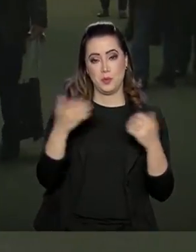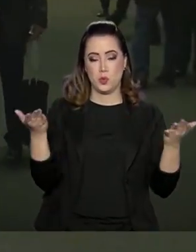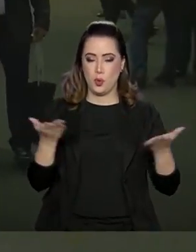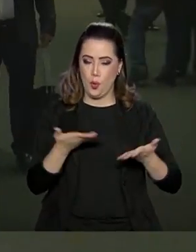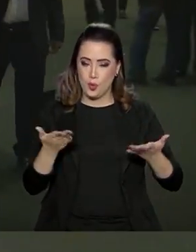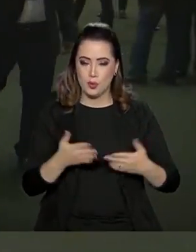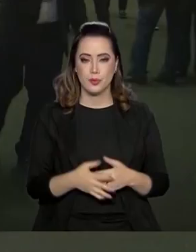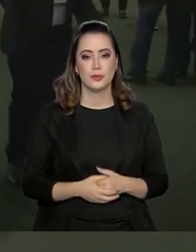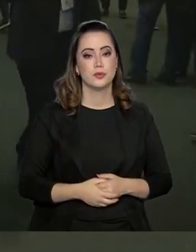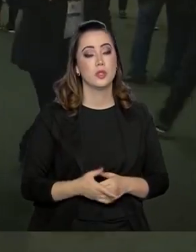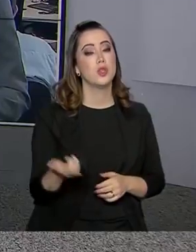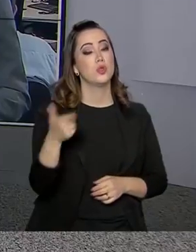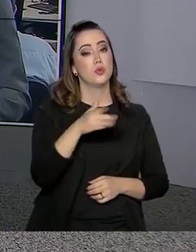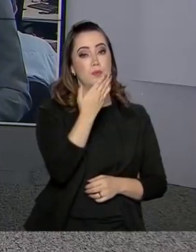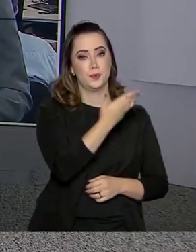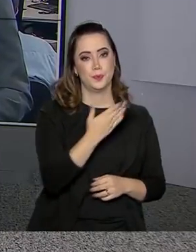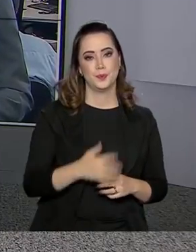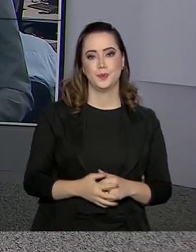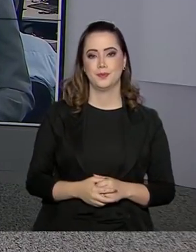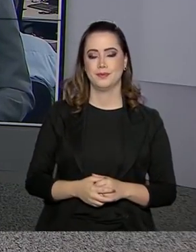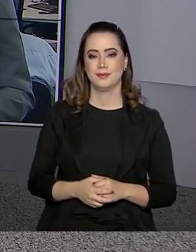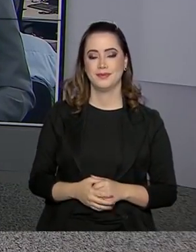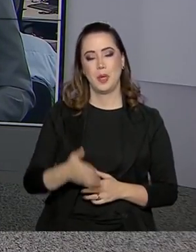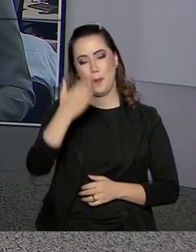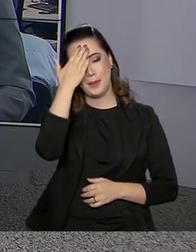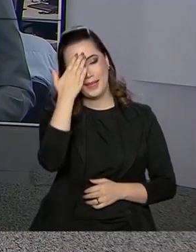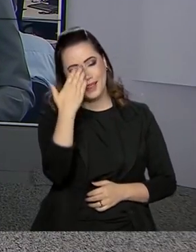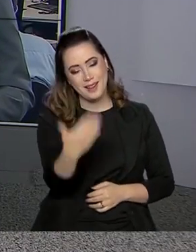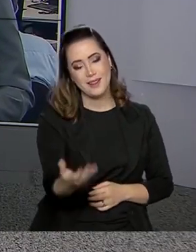atuais. Voltamos com você, Carla. Obrigada, Ricardo. Bom trabalho aí para você.